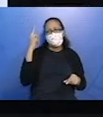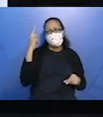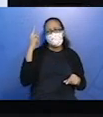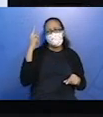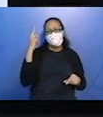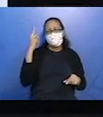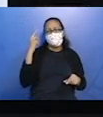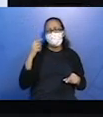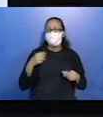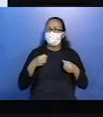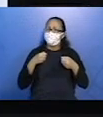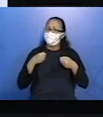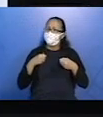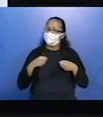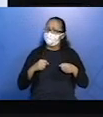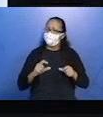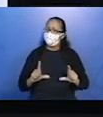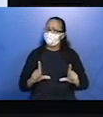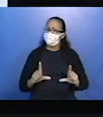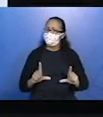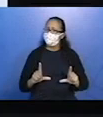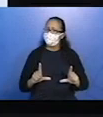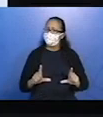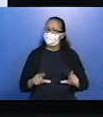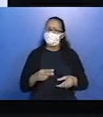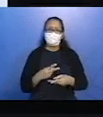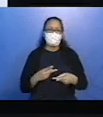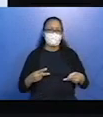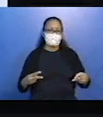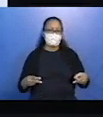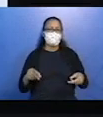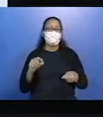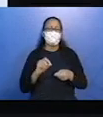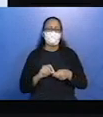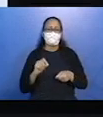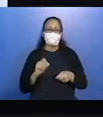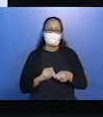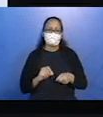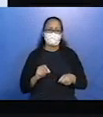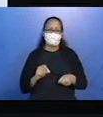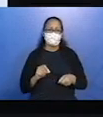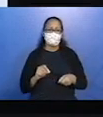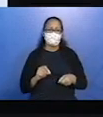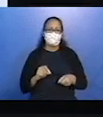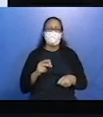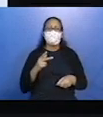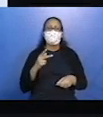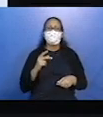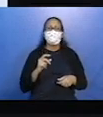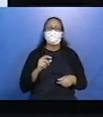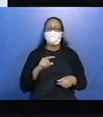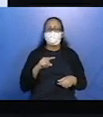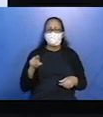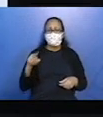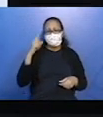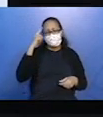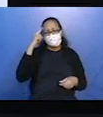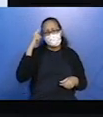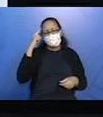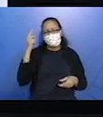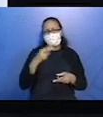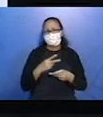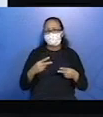Sentir é algo que você faz. Quando alguém te faz alguma coisa ou quando você pensa alguma coisa, você